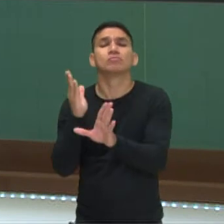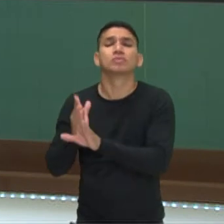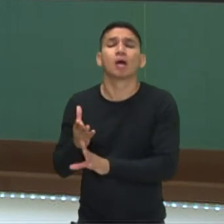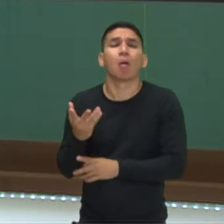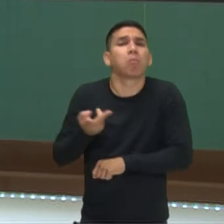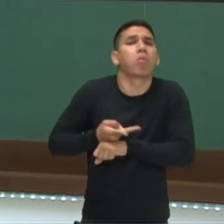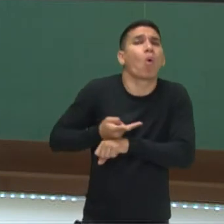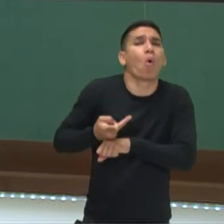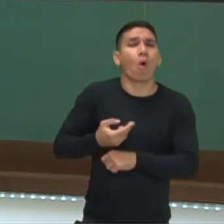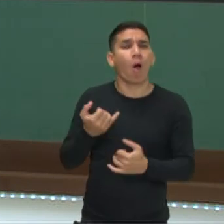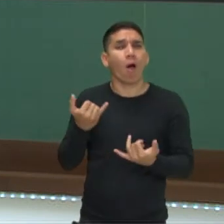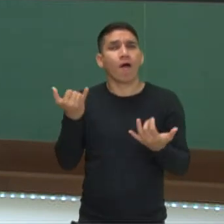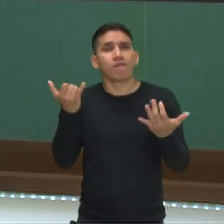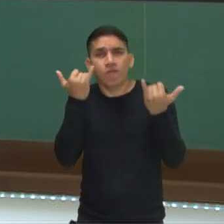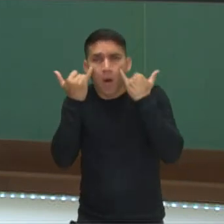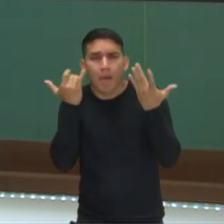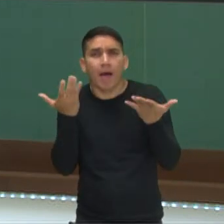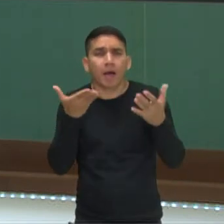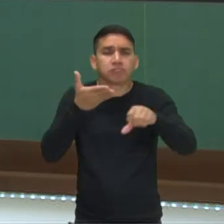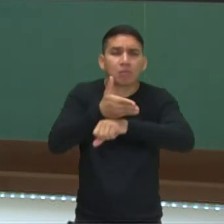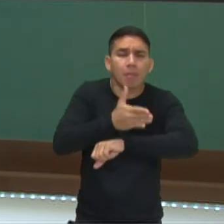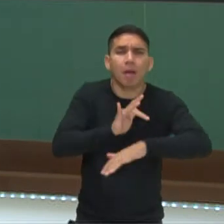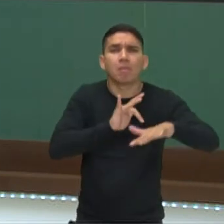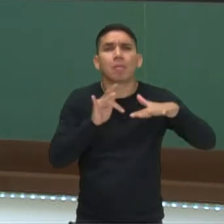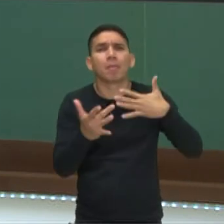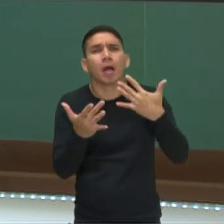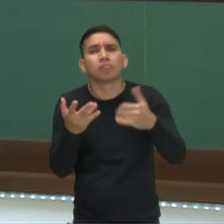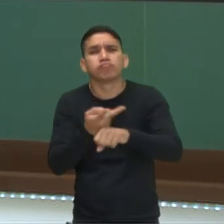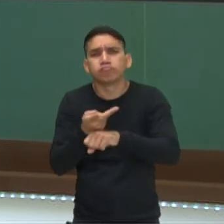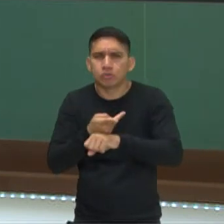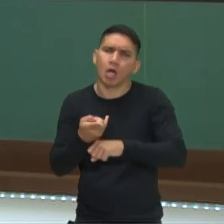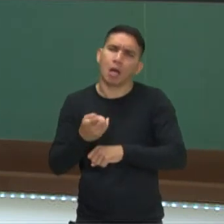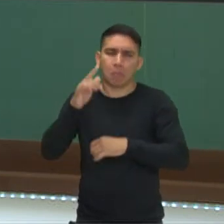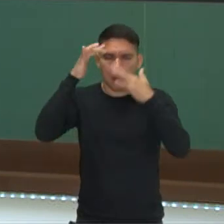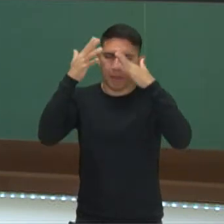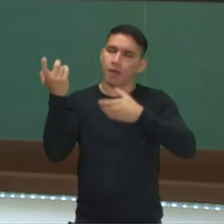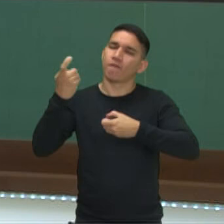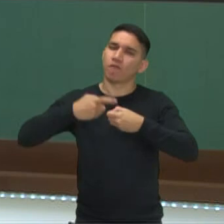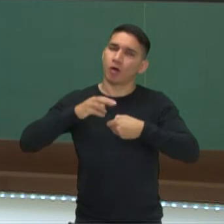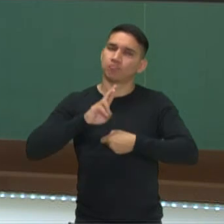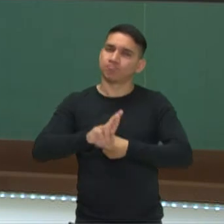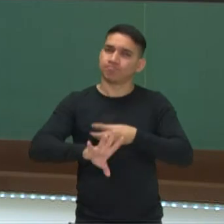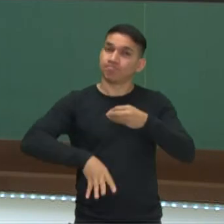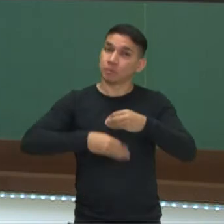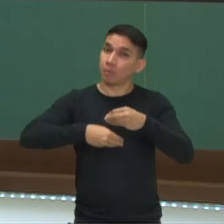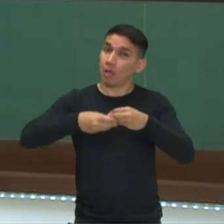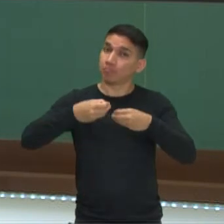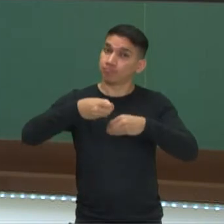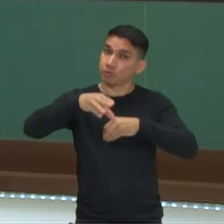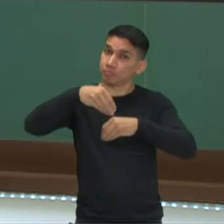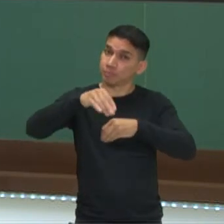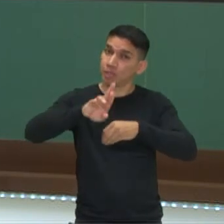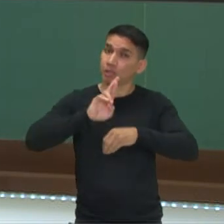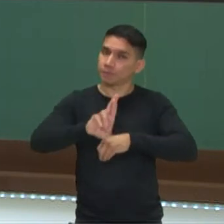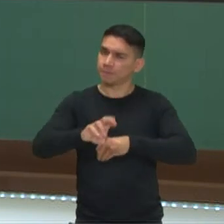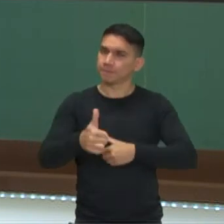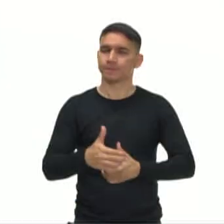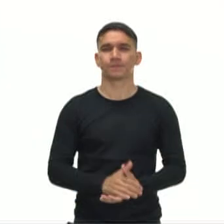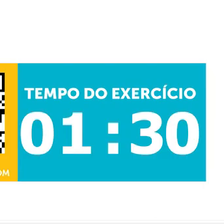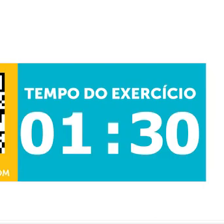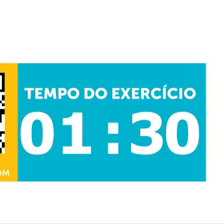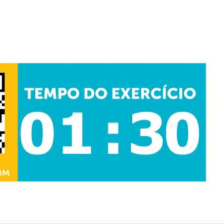diante disso, né? Nas redes, buscando informações? Pensa um pouquinho que eu volto já já comentando essa questão com vocês.